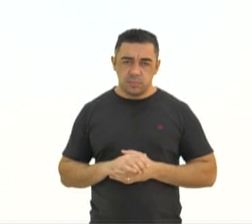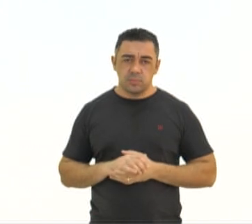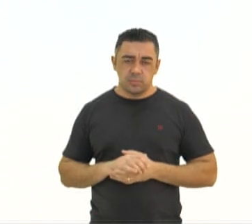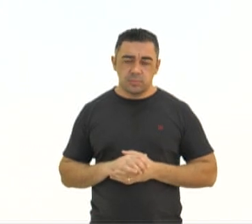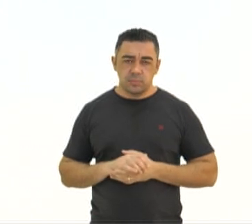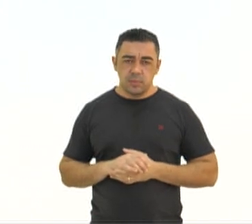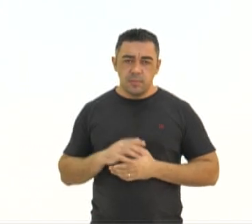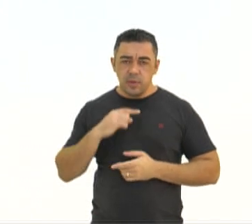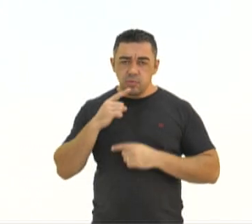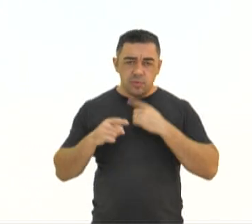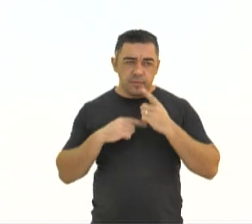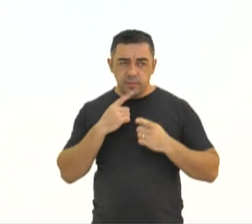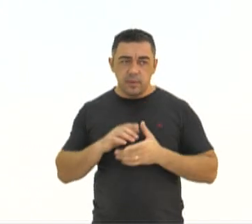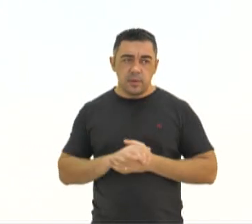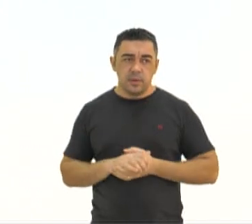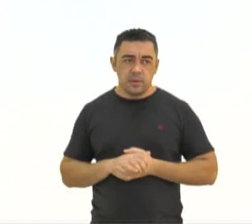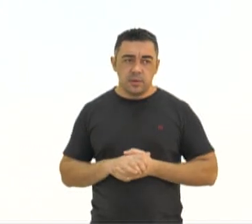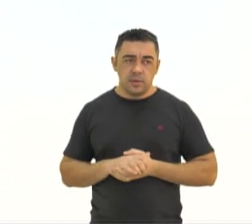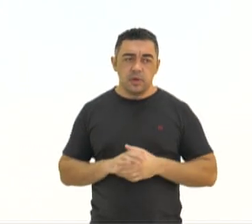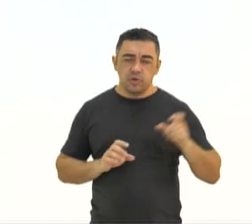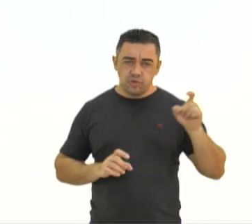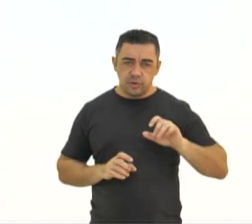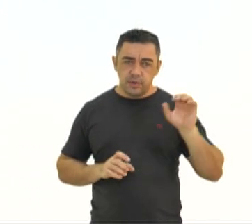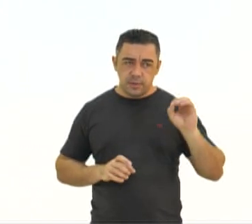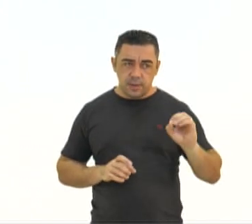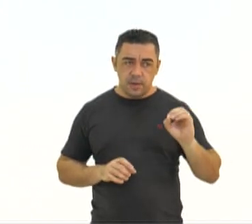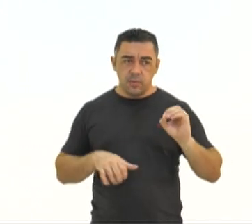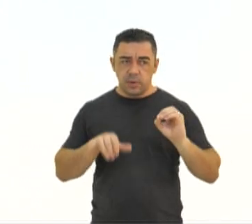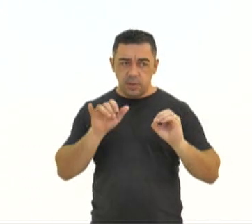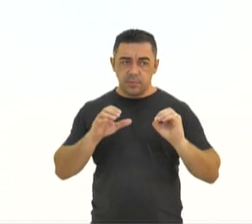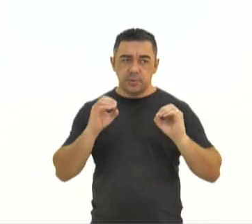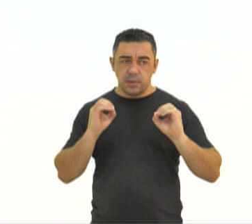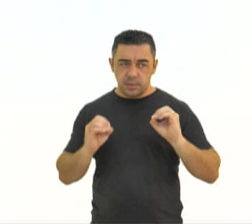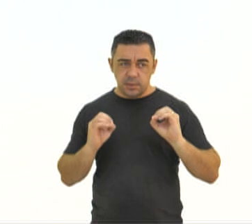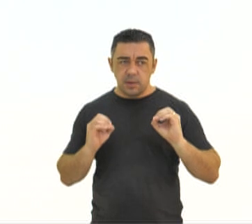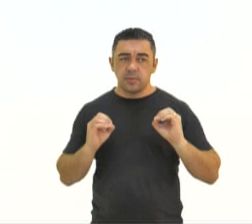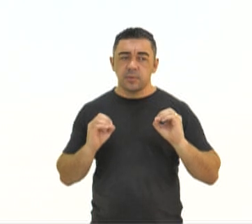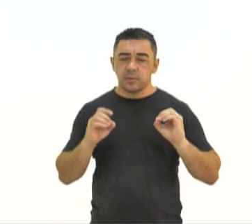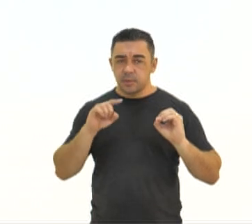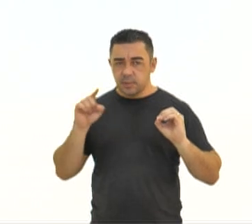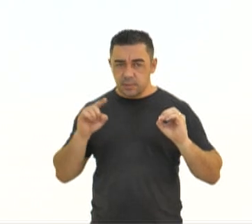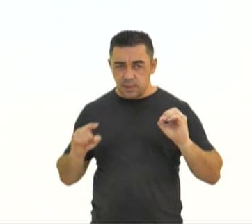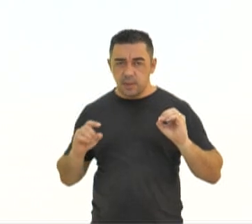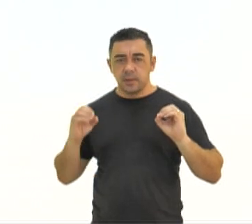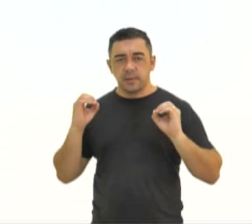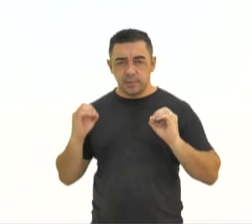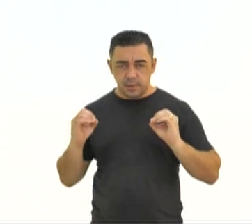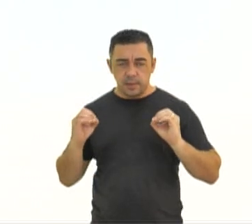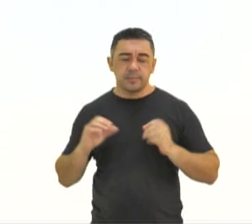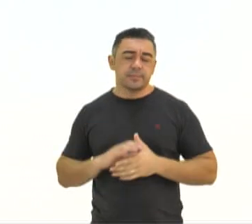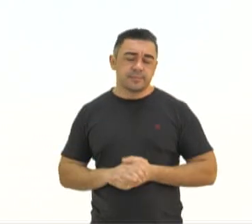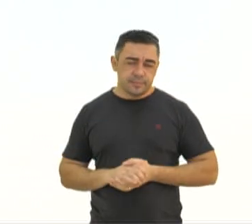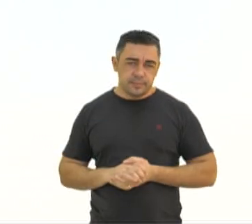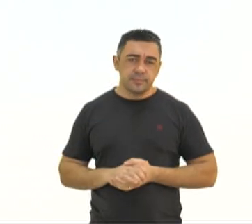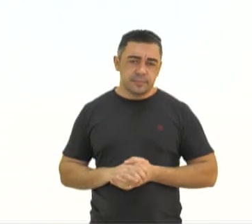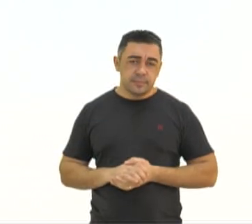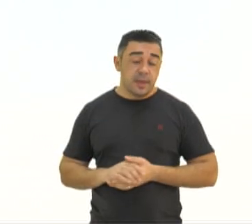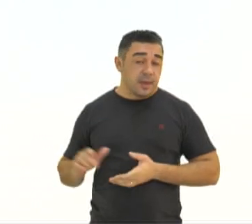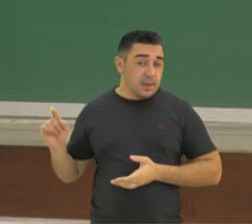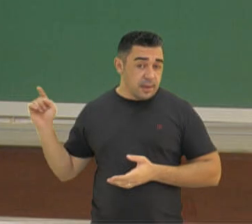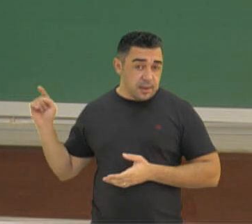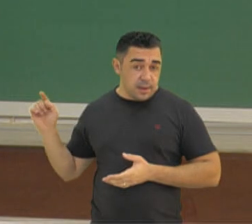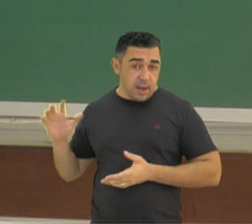minhas incógnitas. Então, nesse caso aqui, o x vale 0, o y também vale 0 e o z também vale 0. Esse tipo